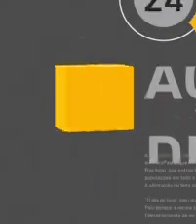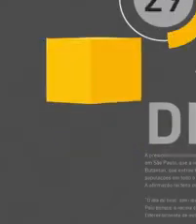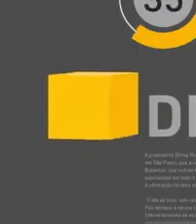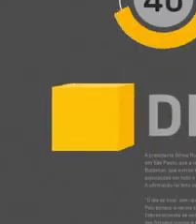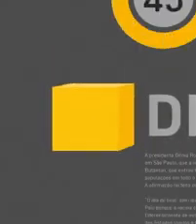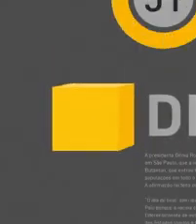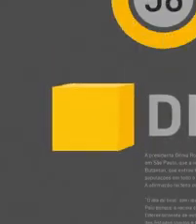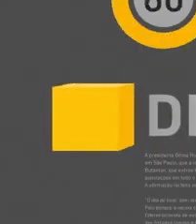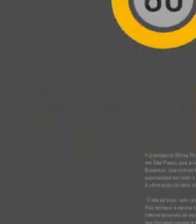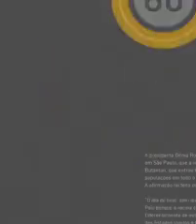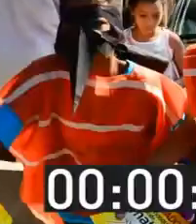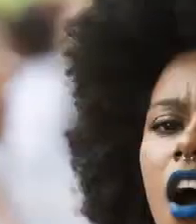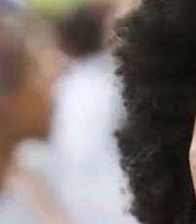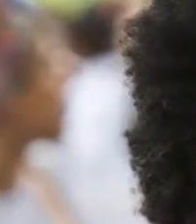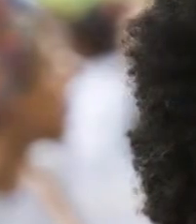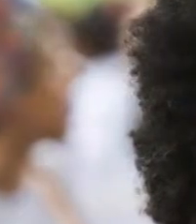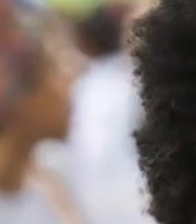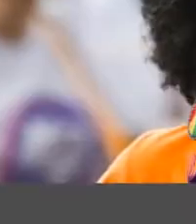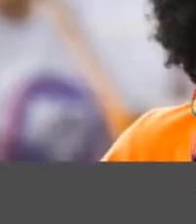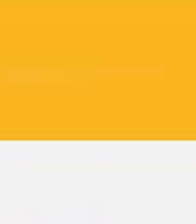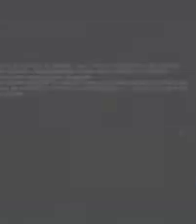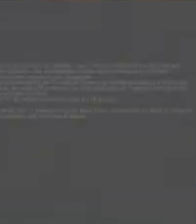E aí